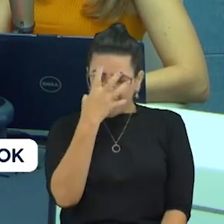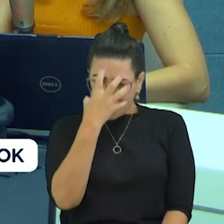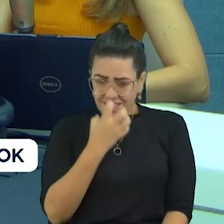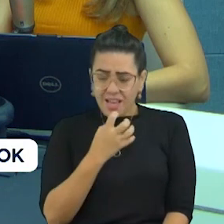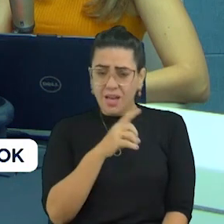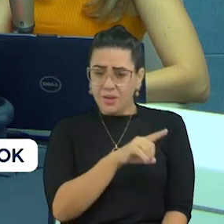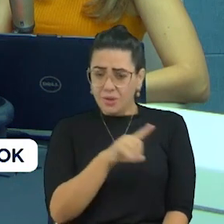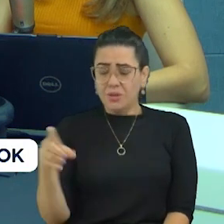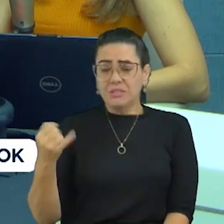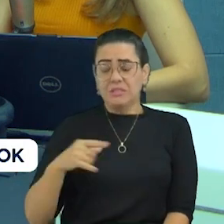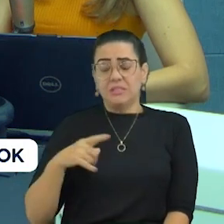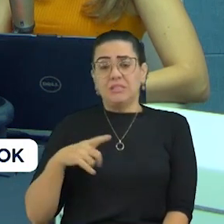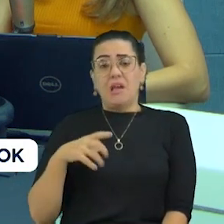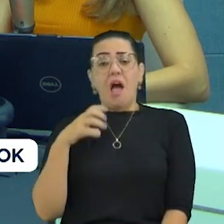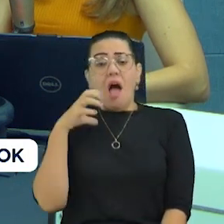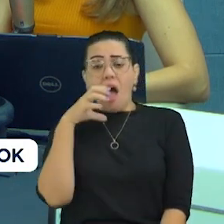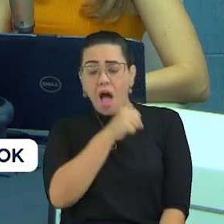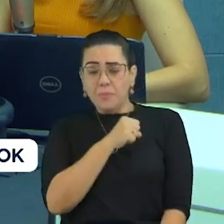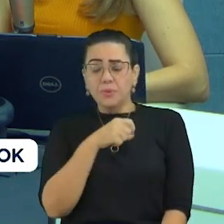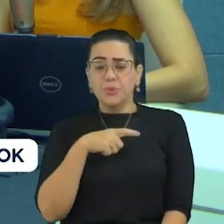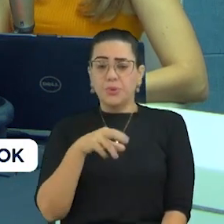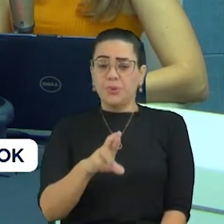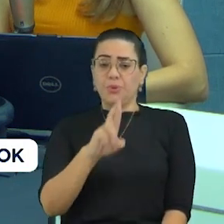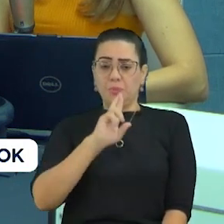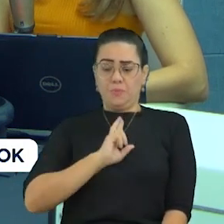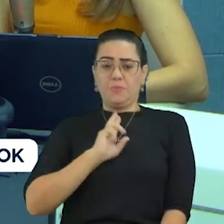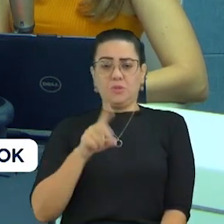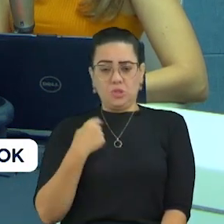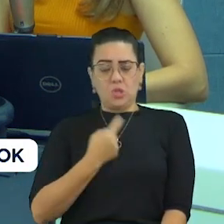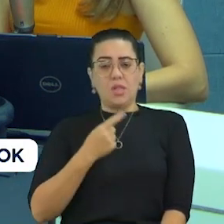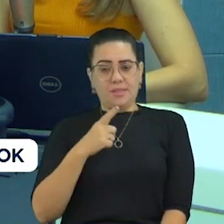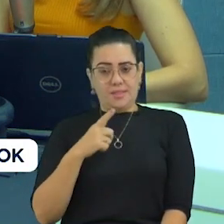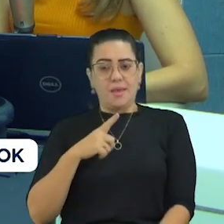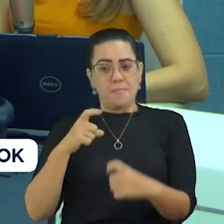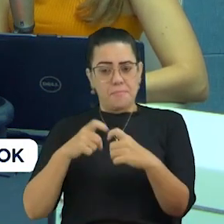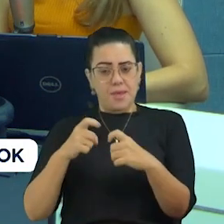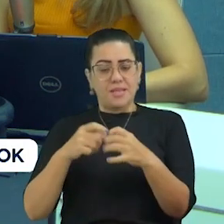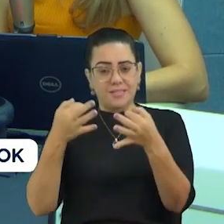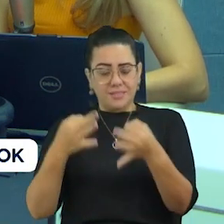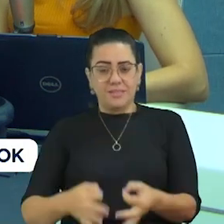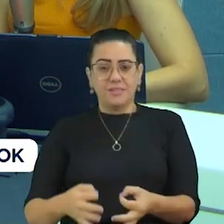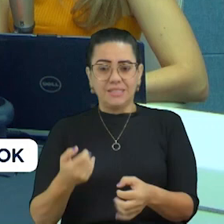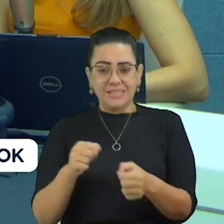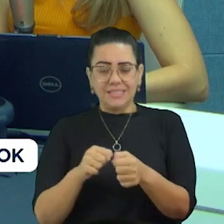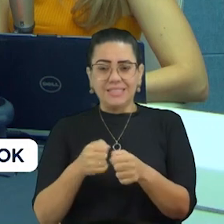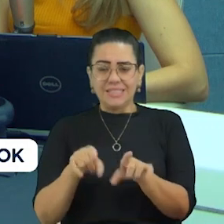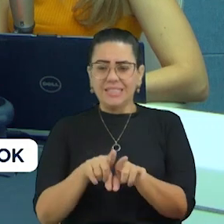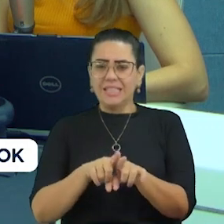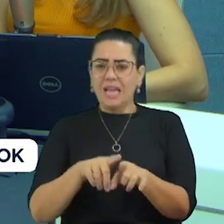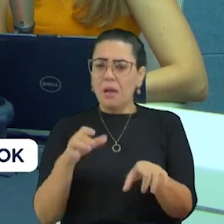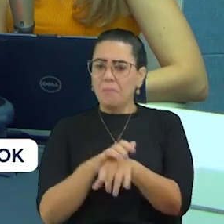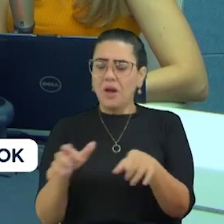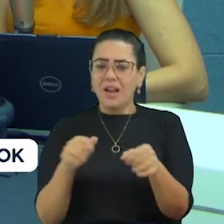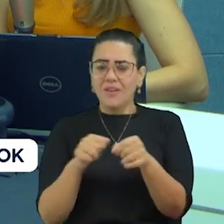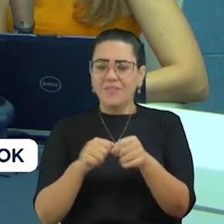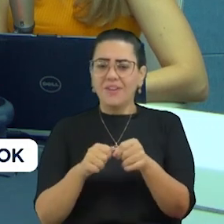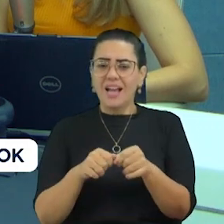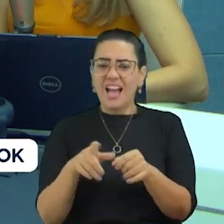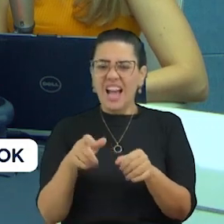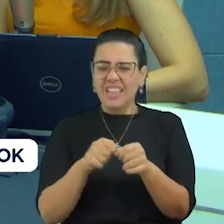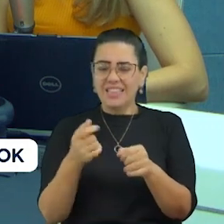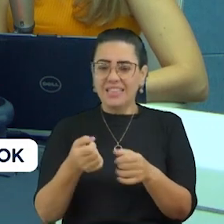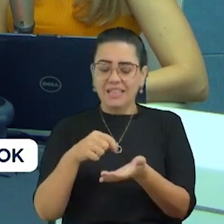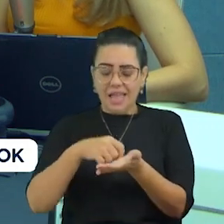rápidas, mais eficientes. Flávia, por exemplo, tomar a medicação é triturada. Muita gente faz isso. Uhum. Não pega a